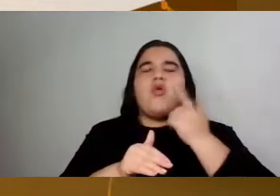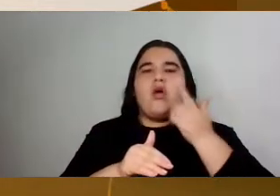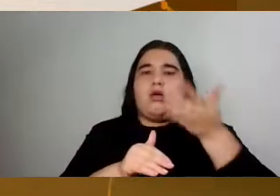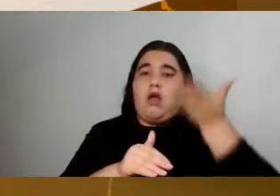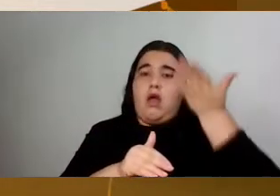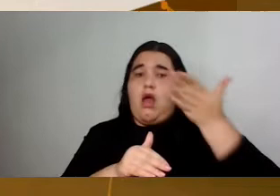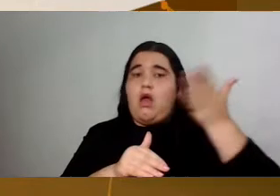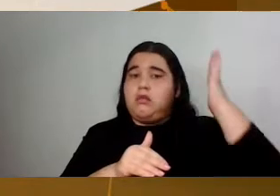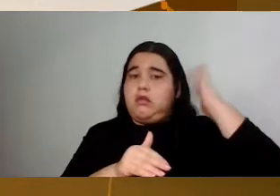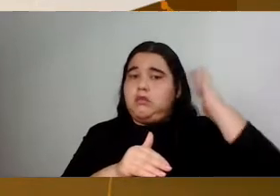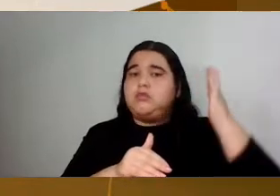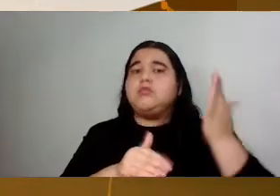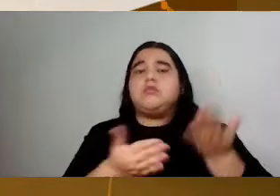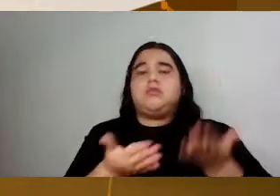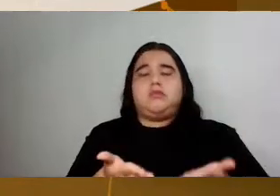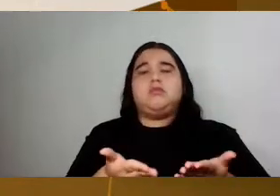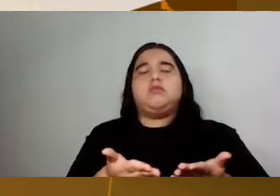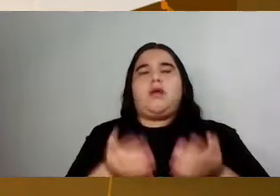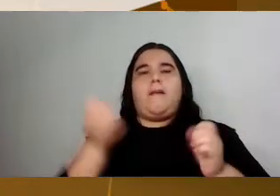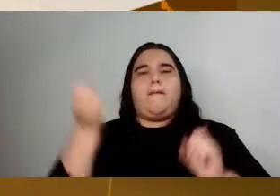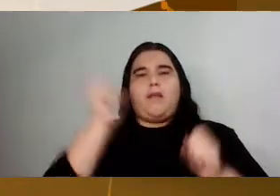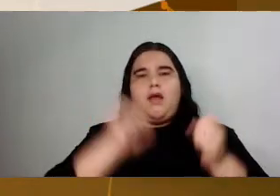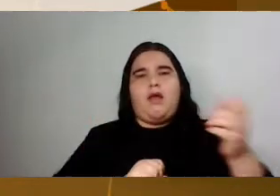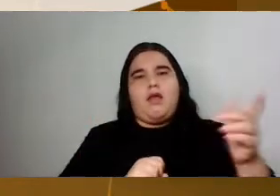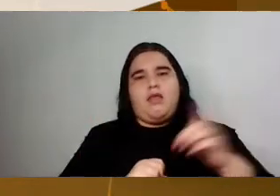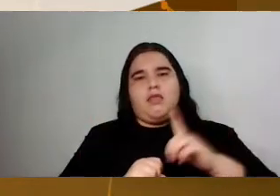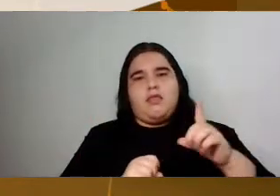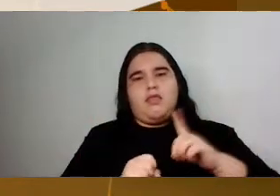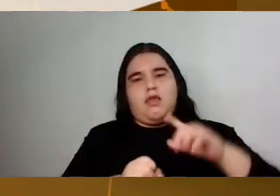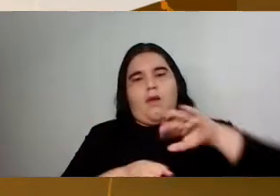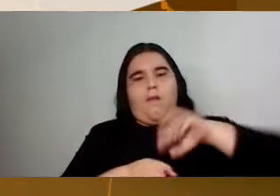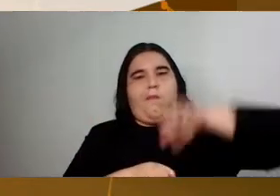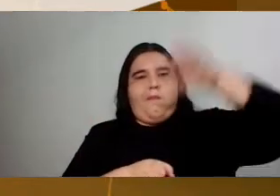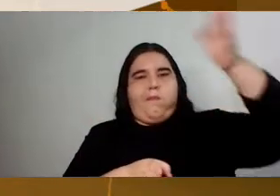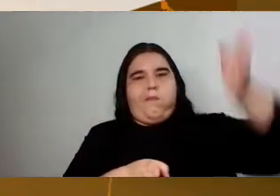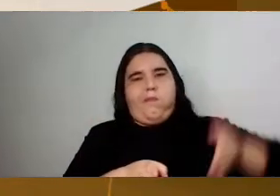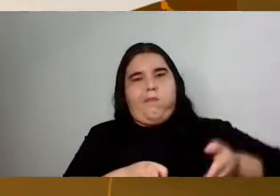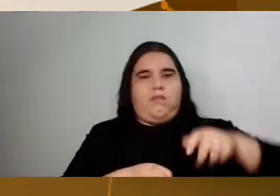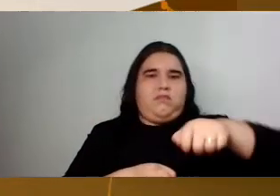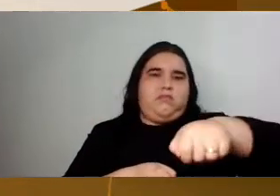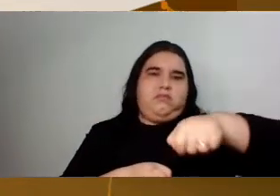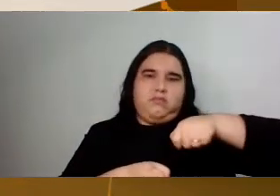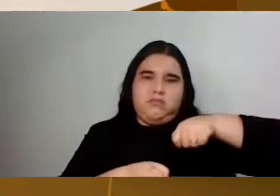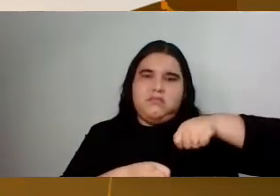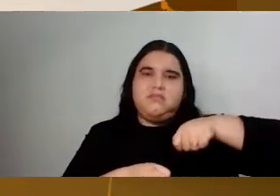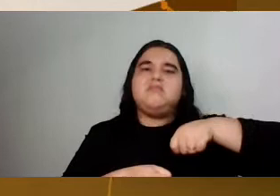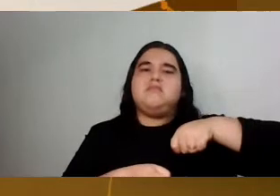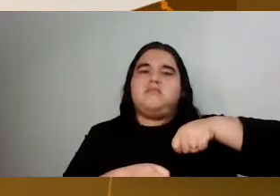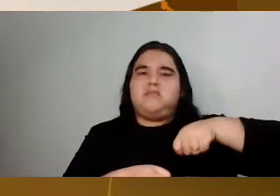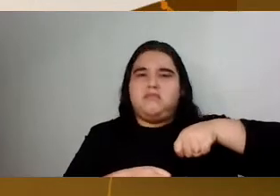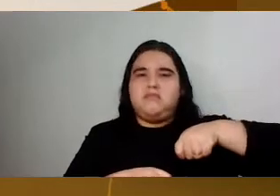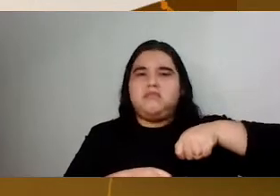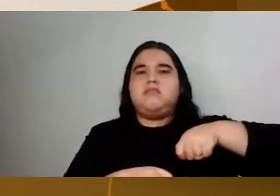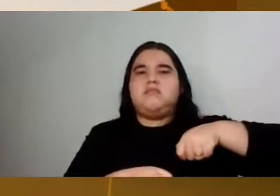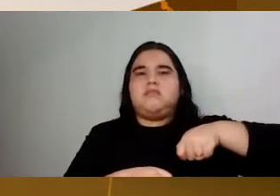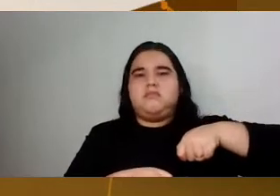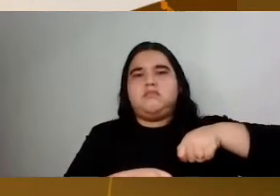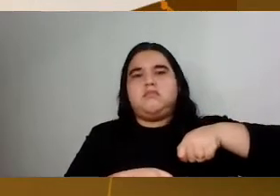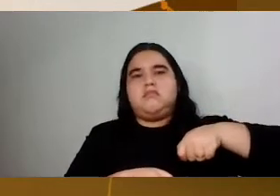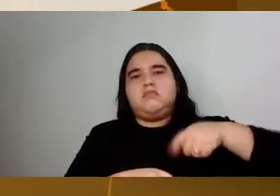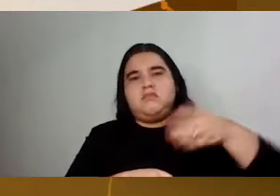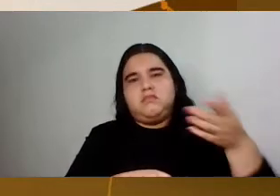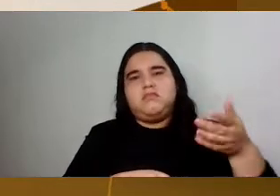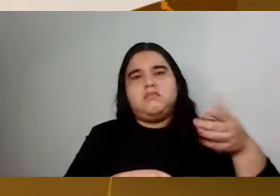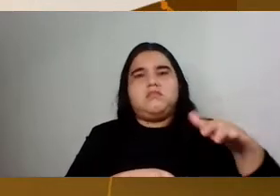né? Nós temos então aqui uma bancada para pequenas conexões que a gente precisa fazer,